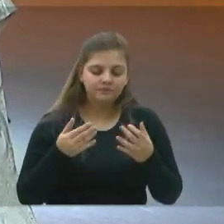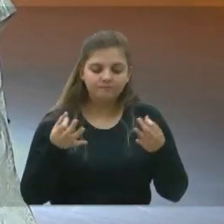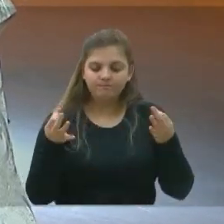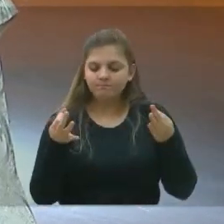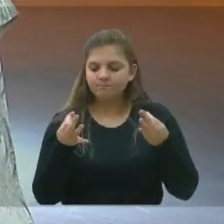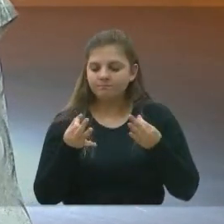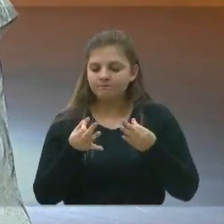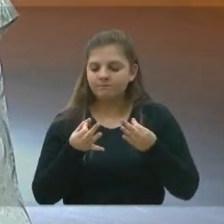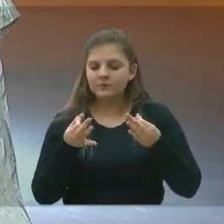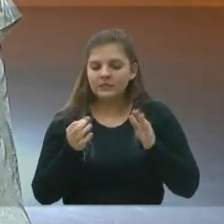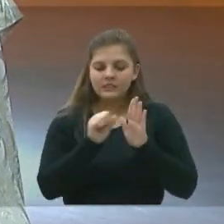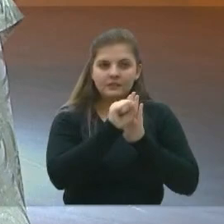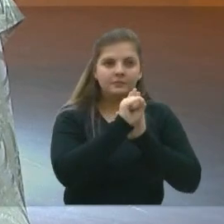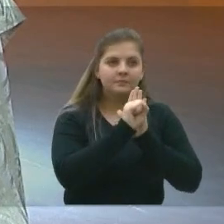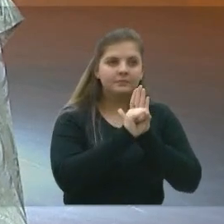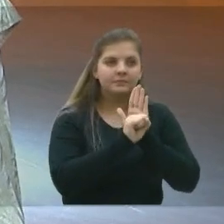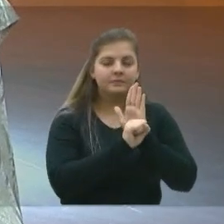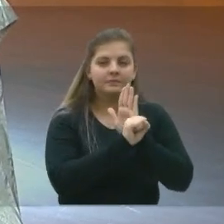sublime.